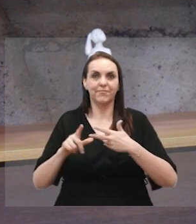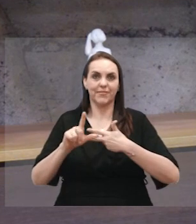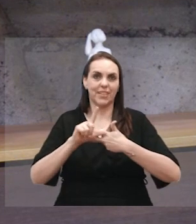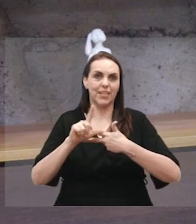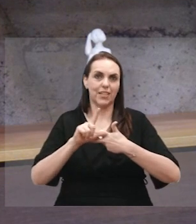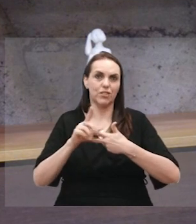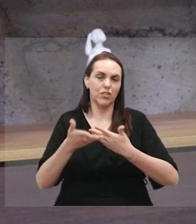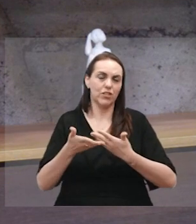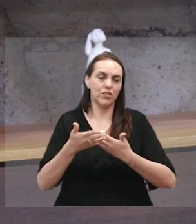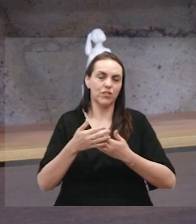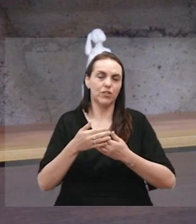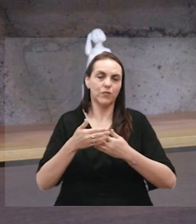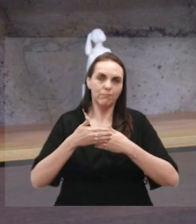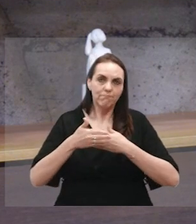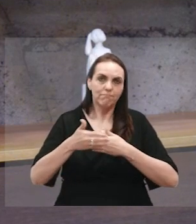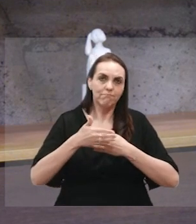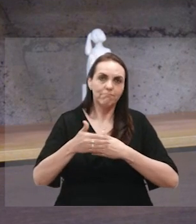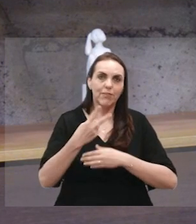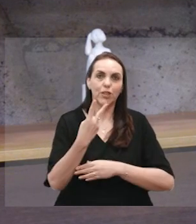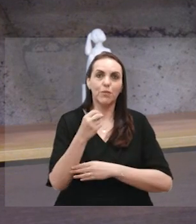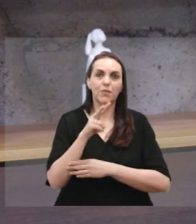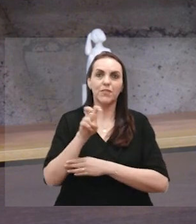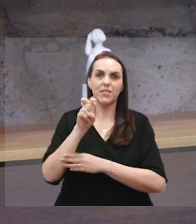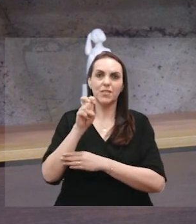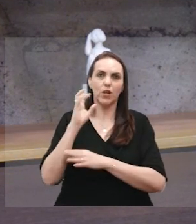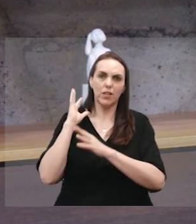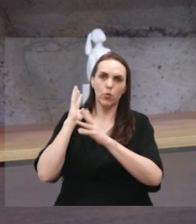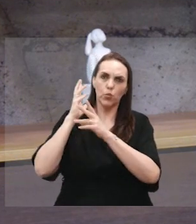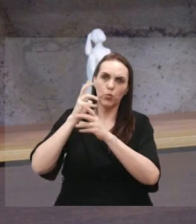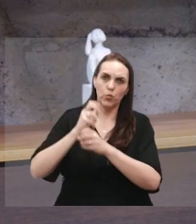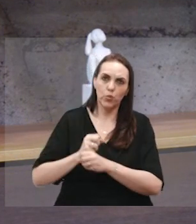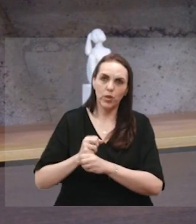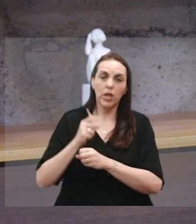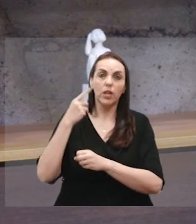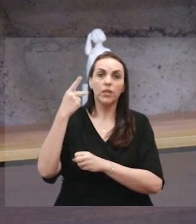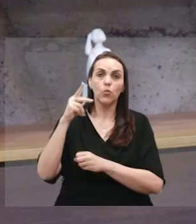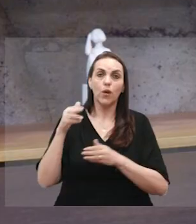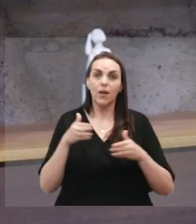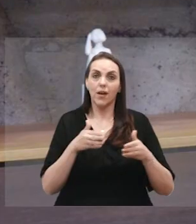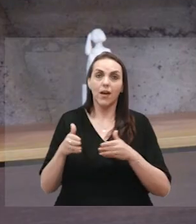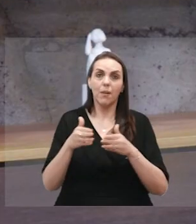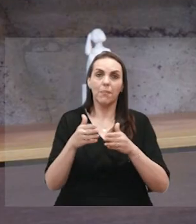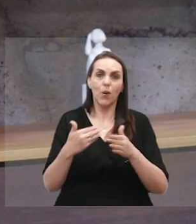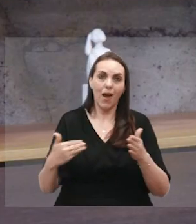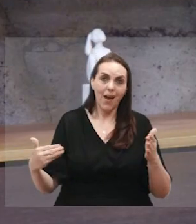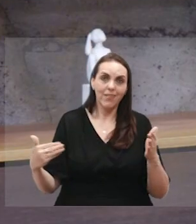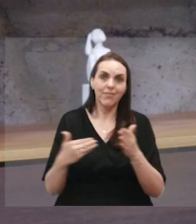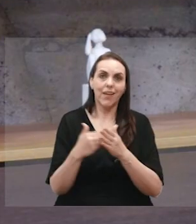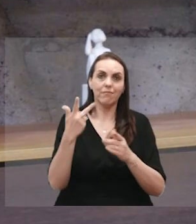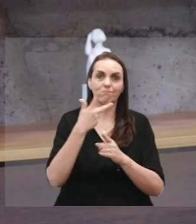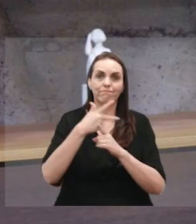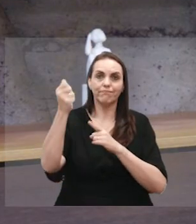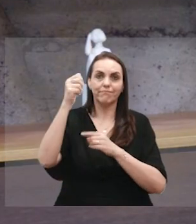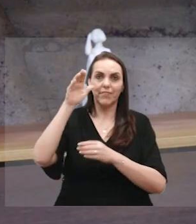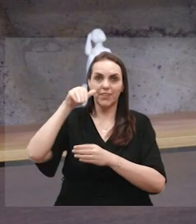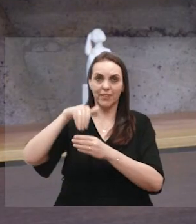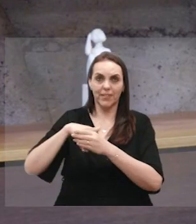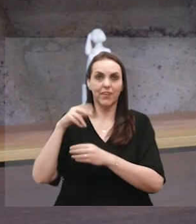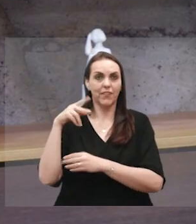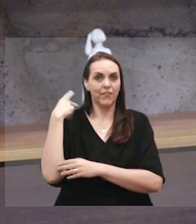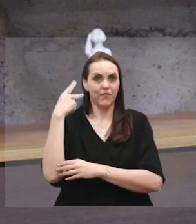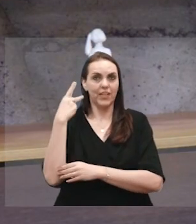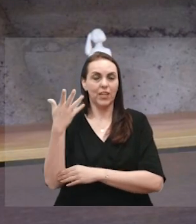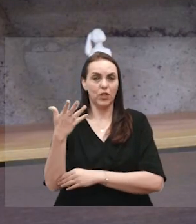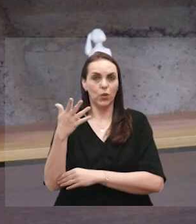Legislativo, nessa arrancada de 2025, gostaria de recuperar um pouco dessa trajetória até se eleger vereador, se encorajar